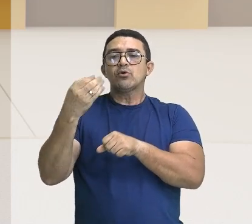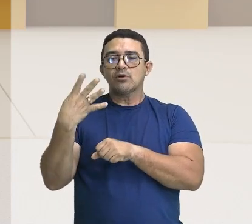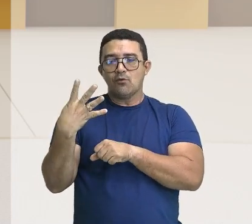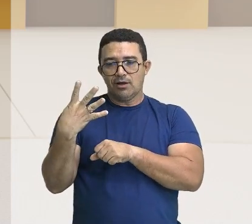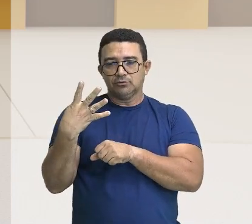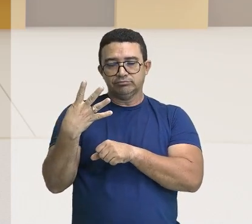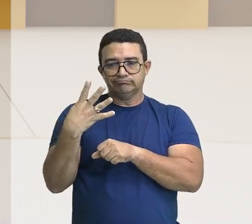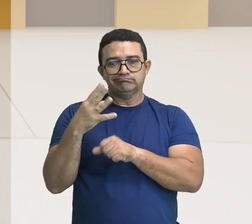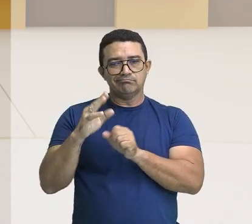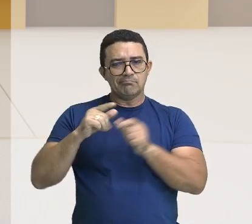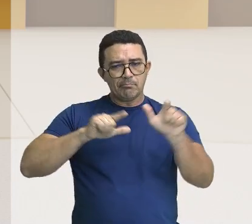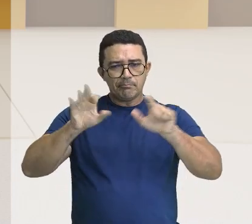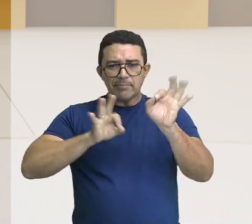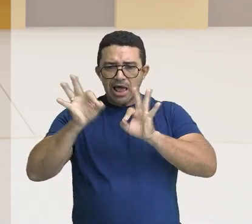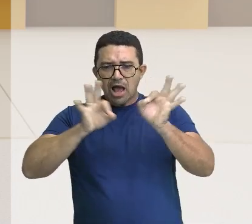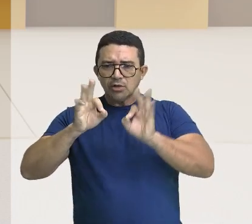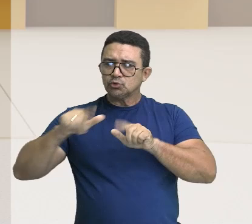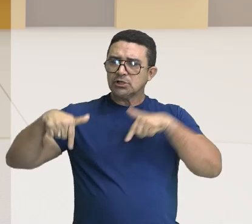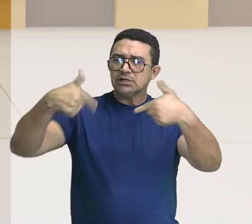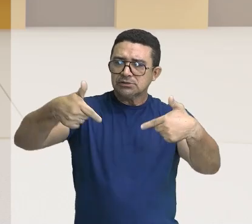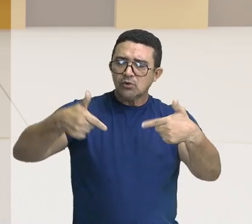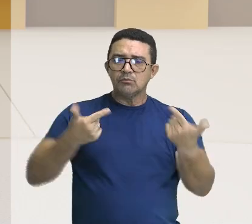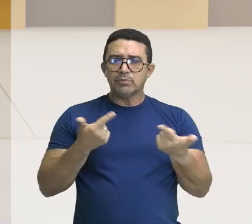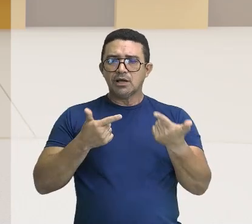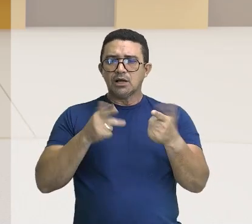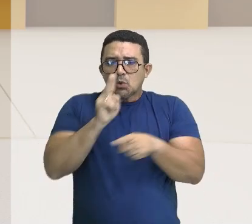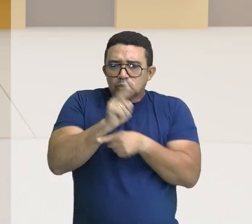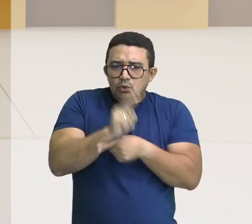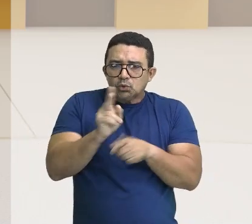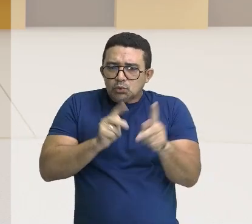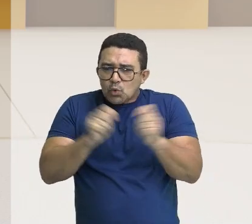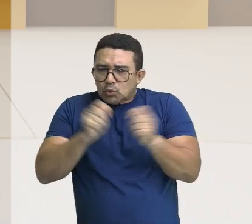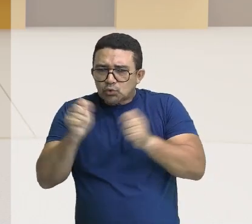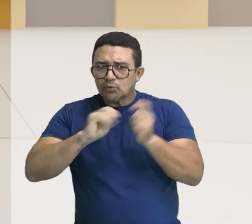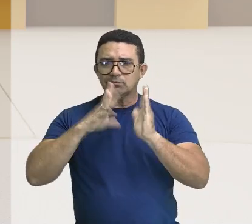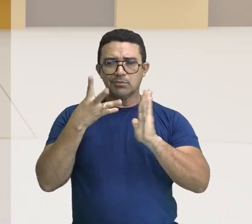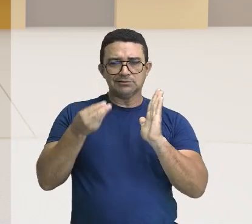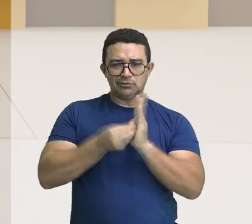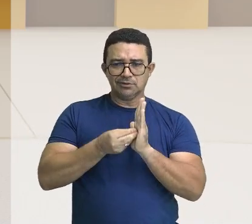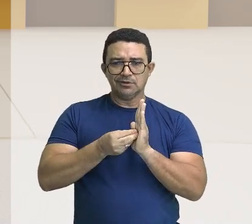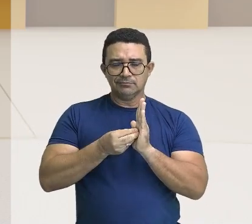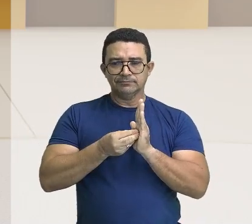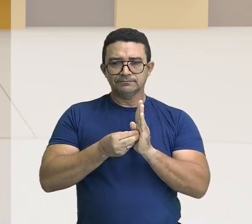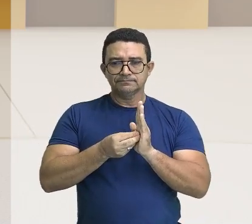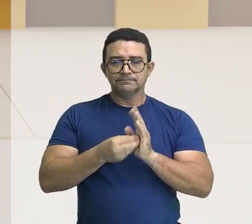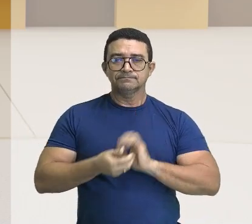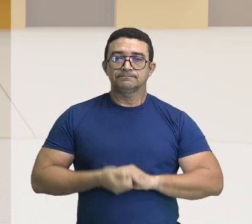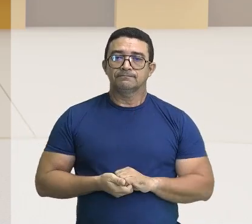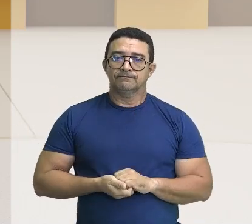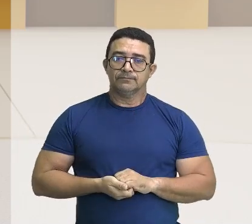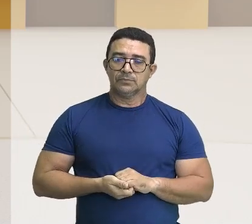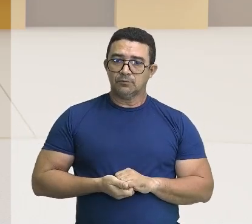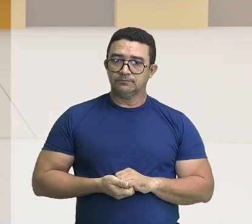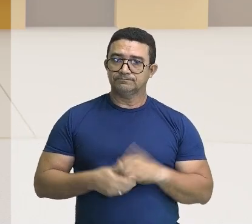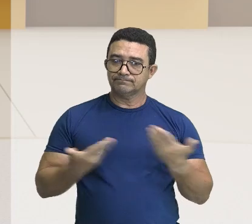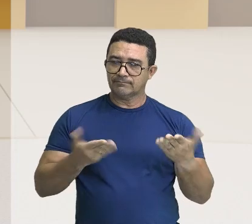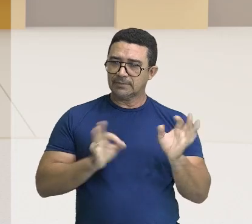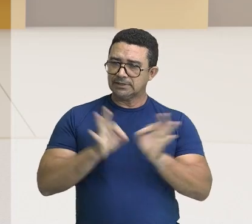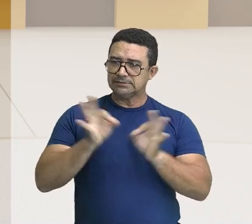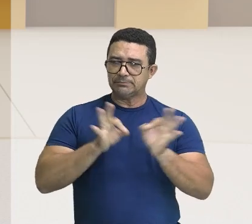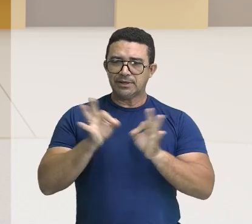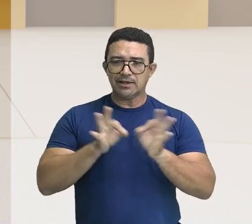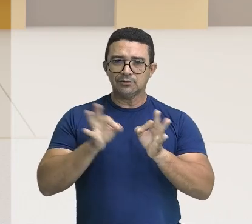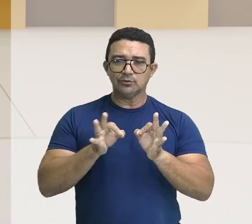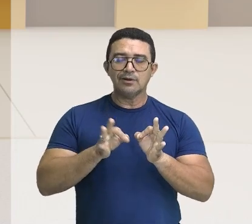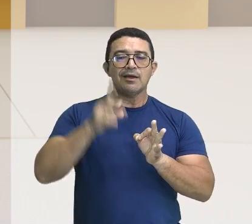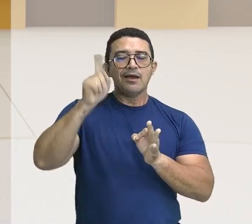de ação, tá? Para a prevenção e controle do desmatamento da Amazônia. Esse plano, por incrível que pareça,